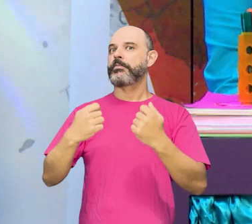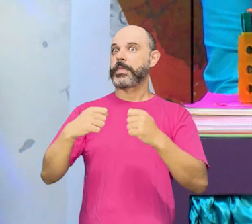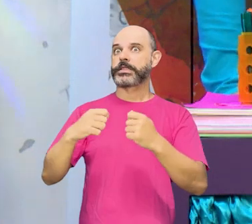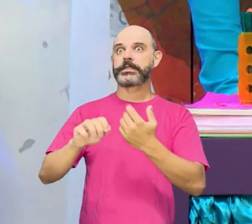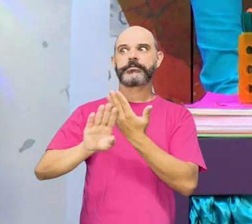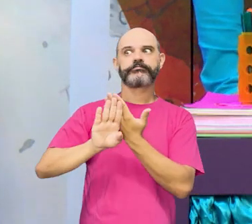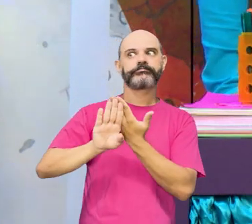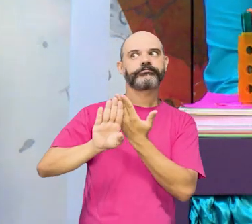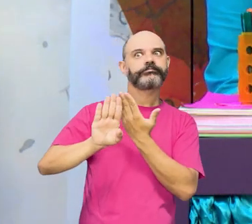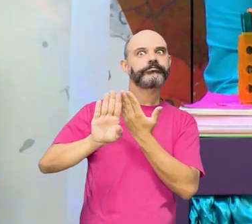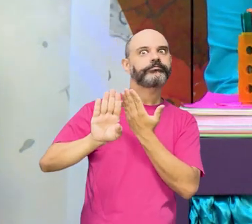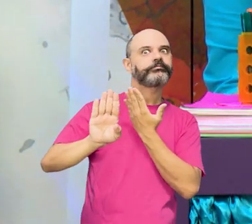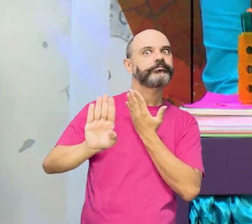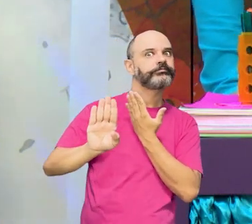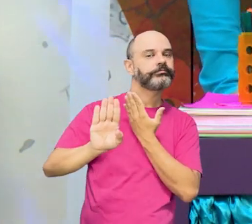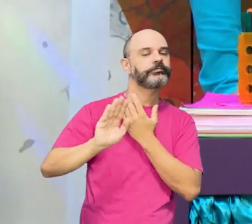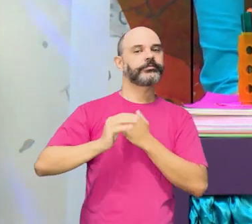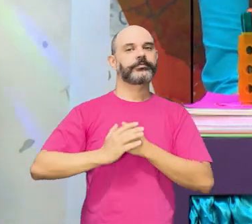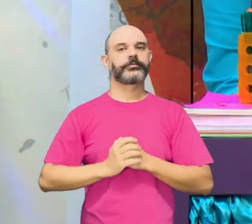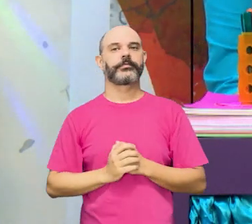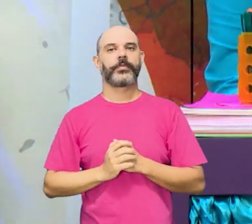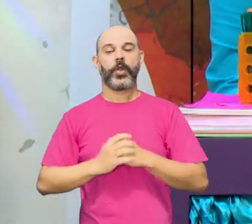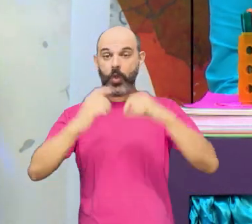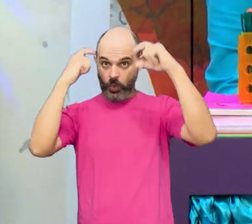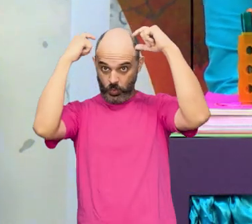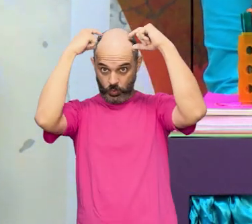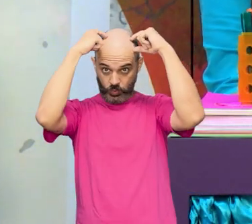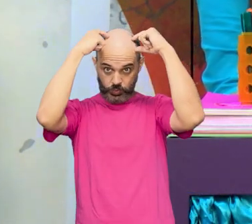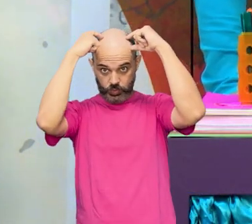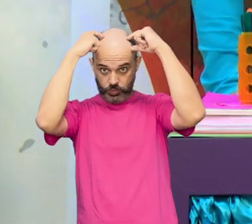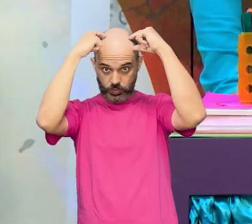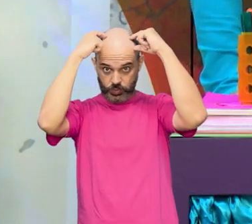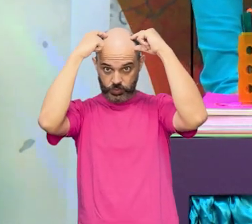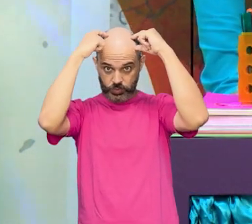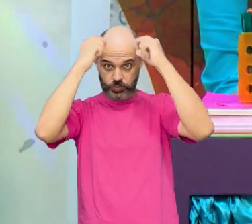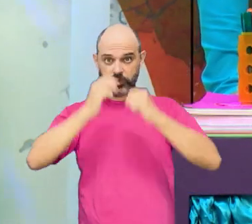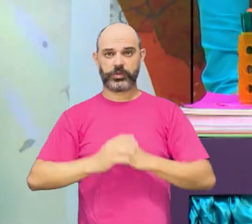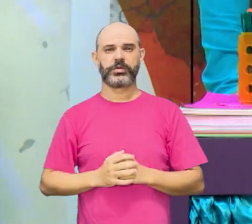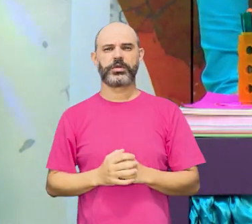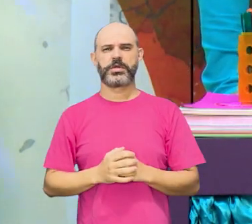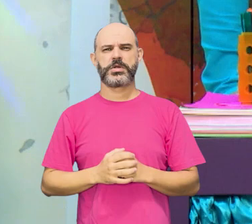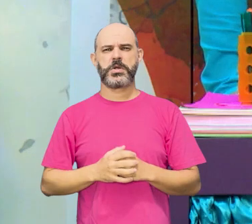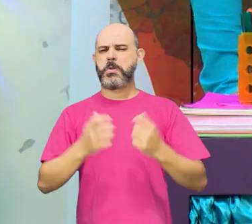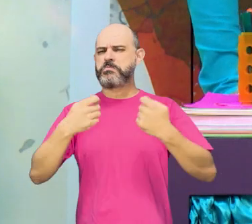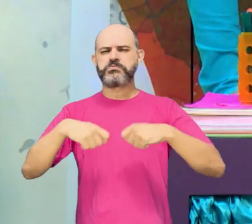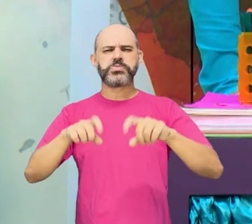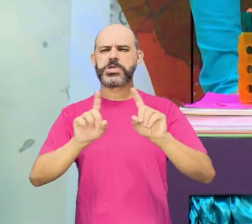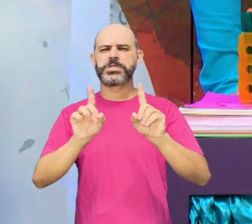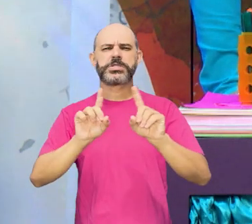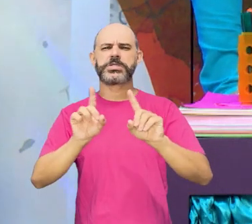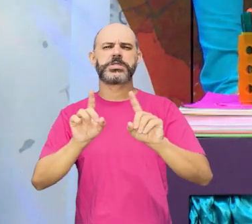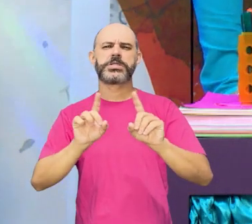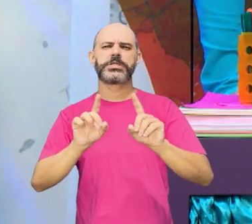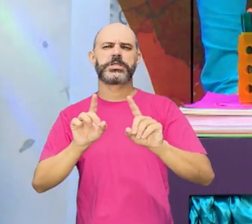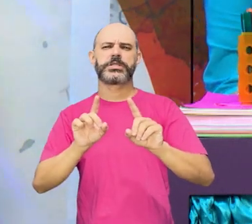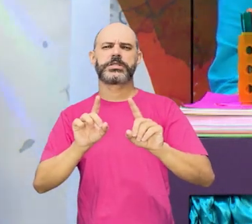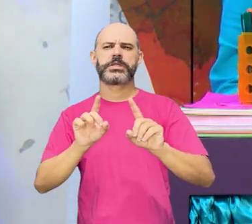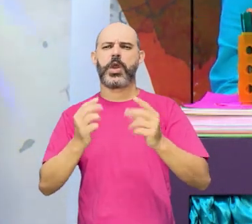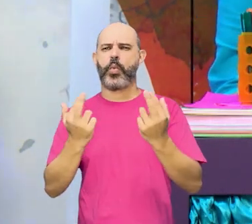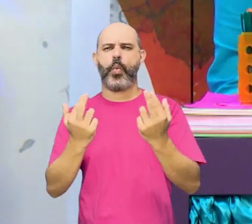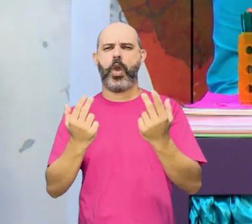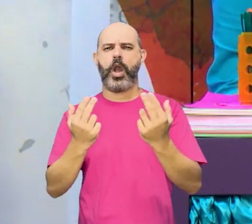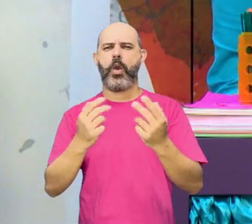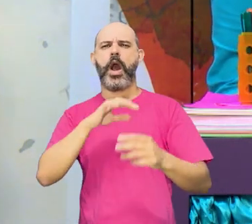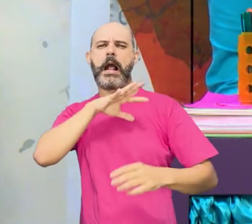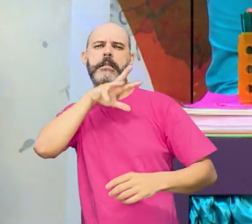mas é bom manter uma certa distância. Os ursos não precisam de um propósito distinto de